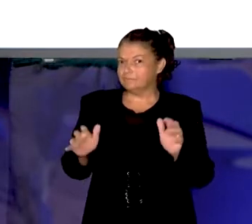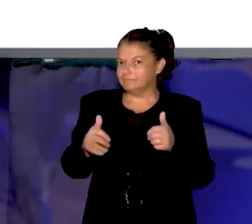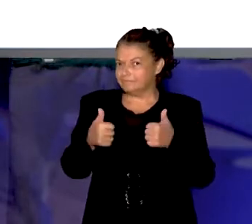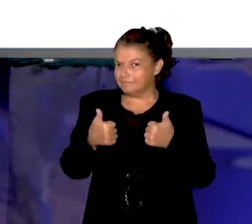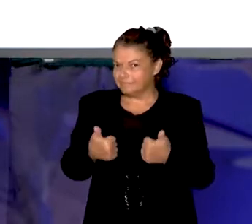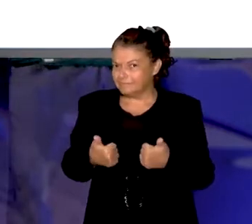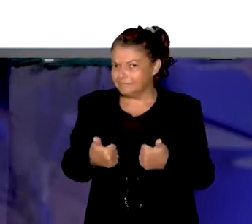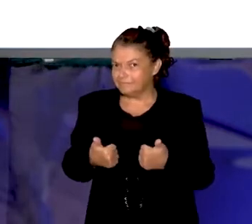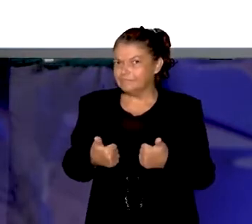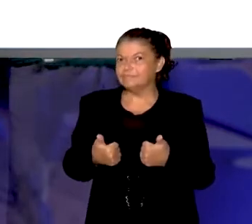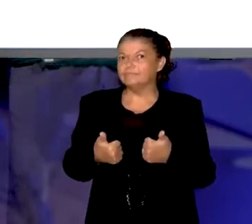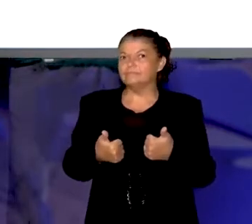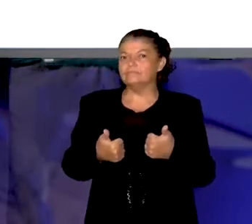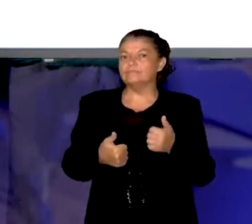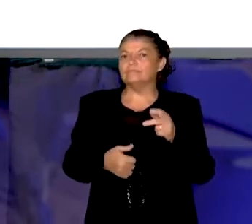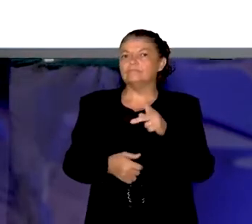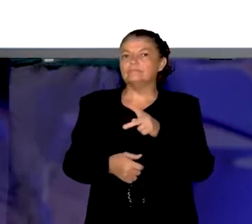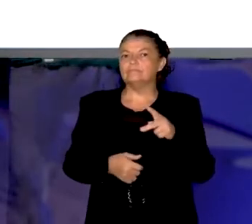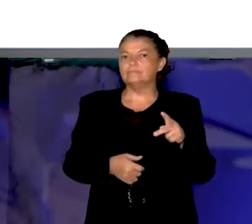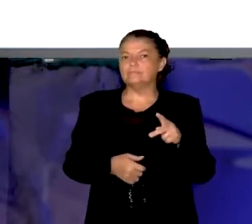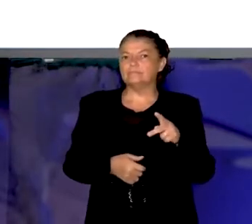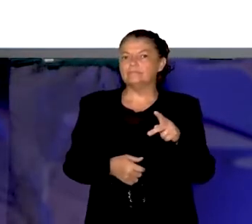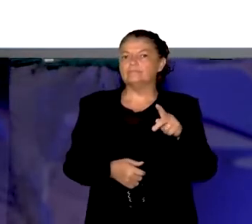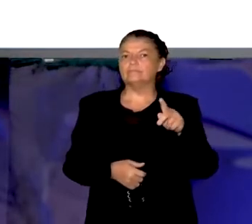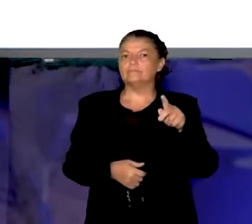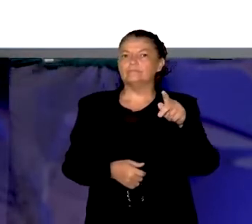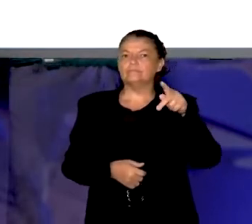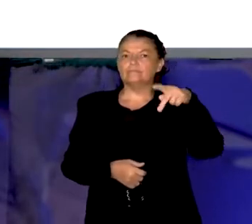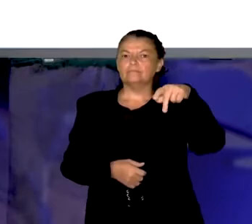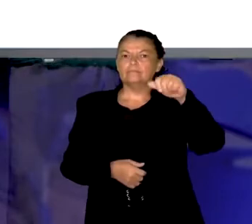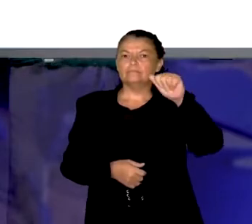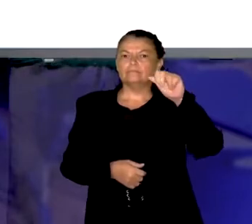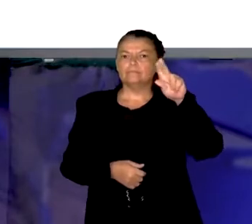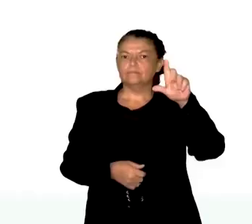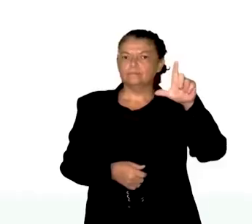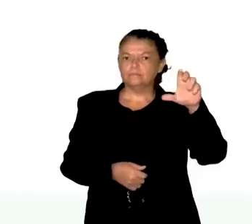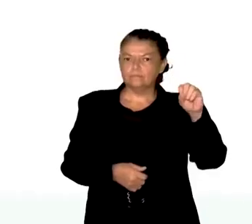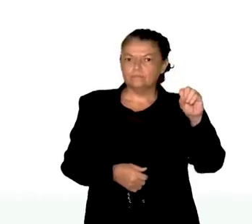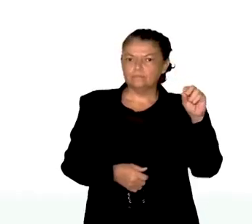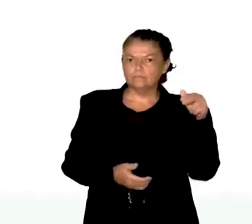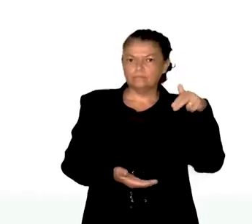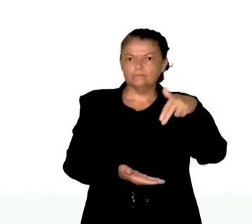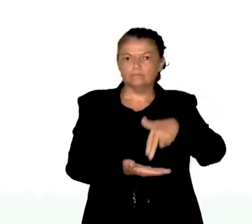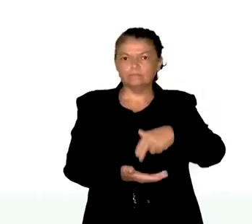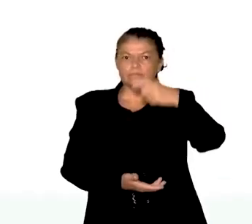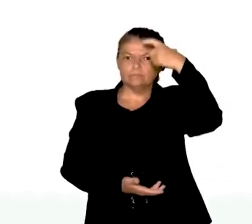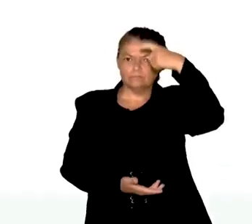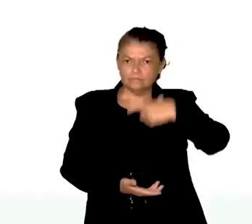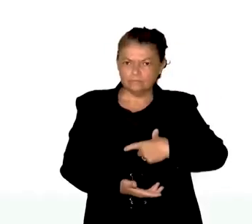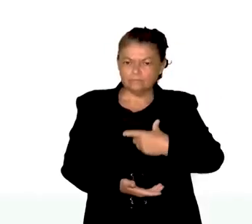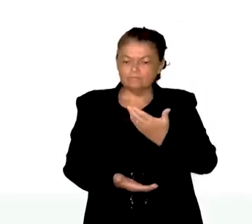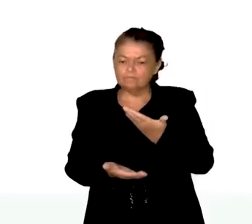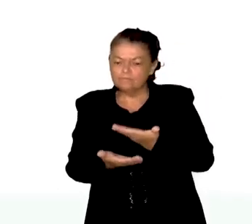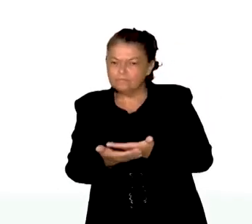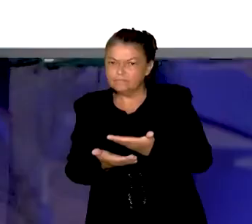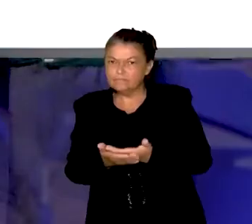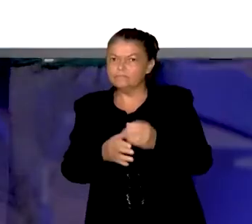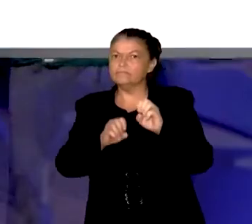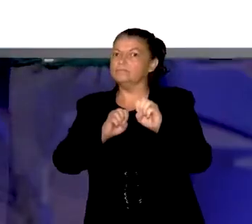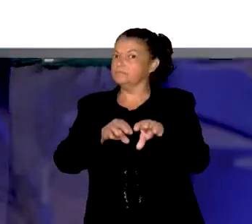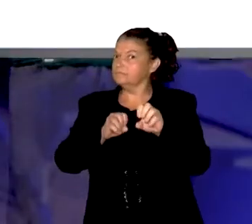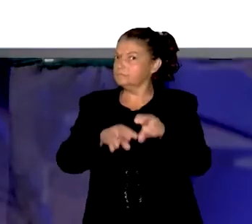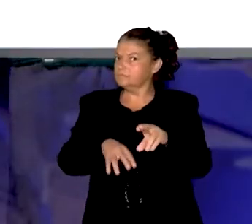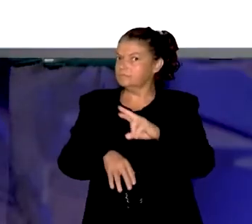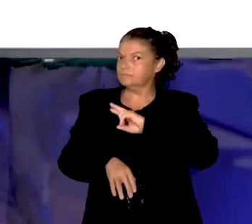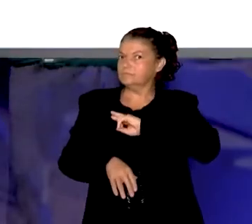Tudo bem? Eu sou o professor Paulo Jorge e estou aqui com vocês para esta aula do ensino